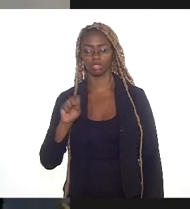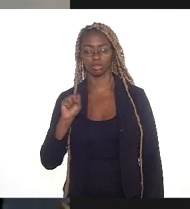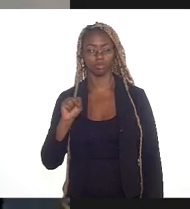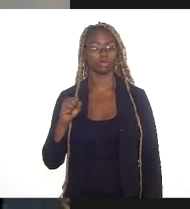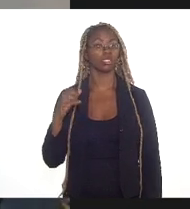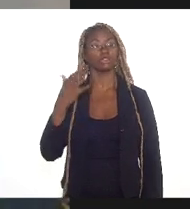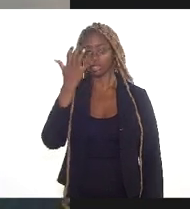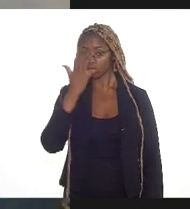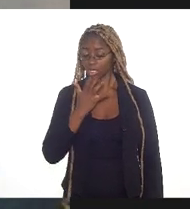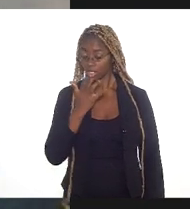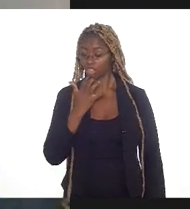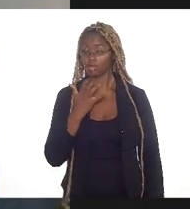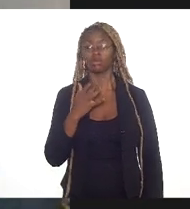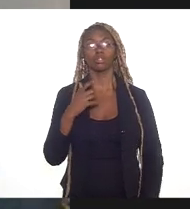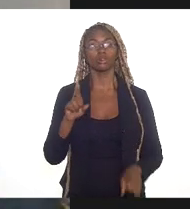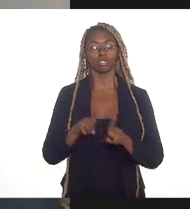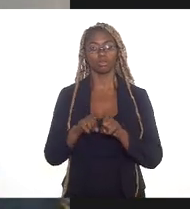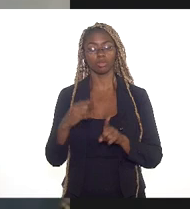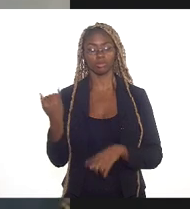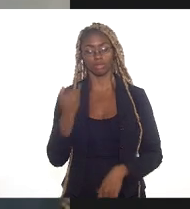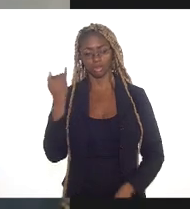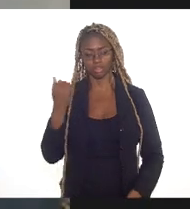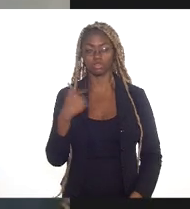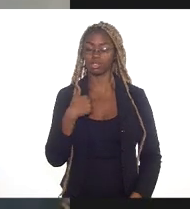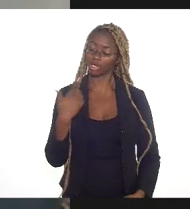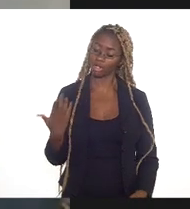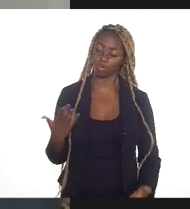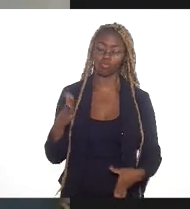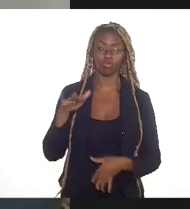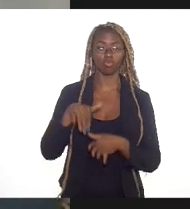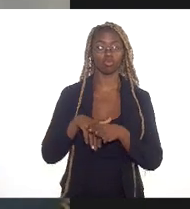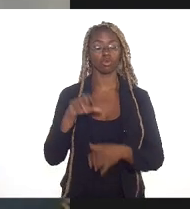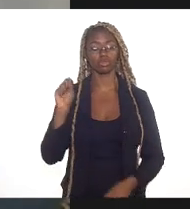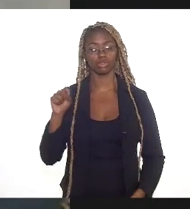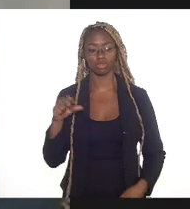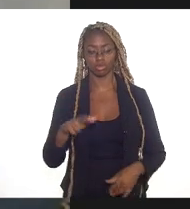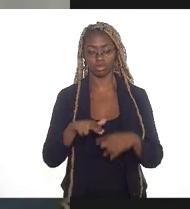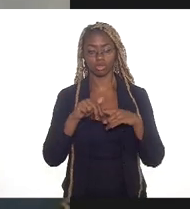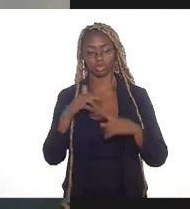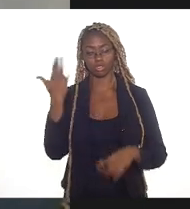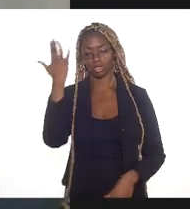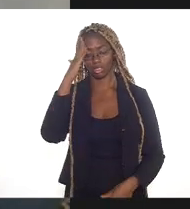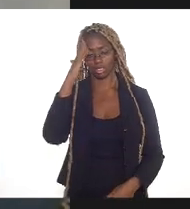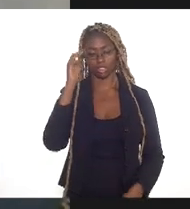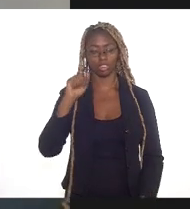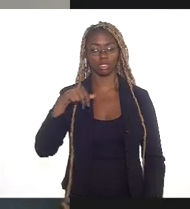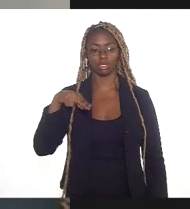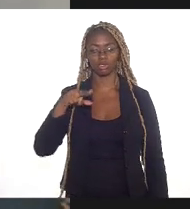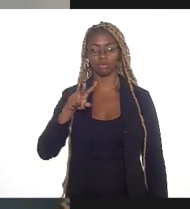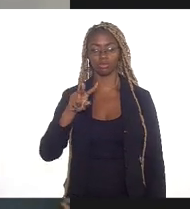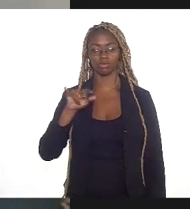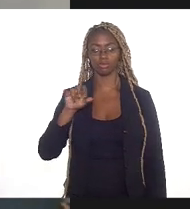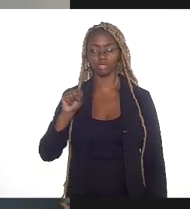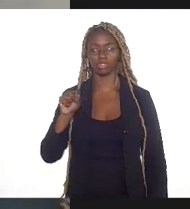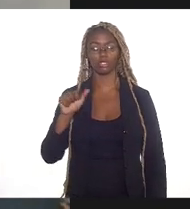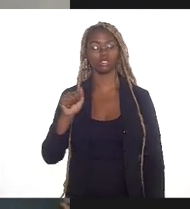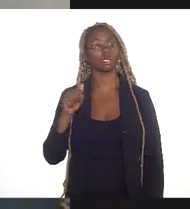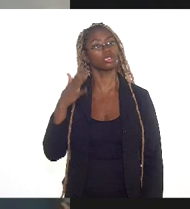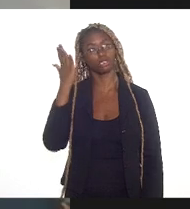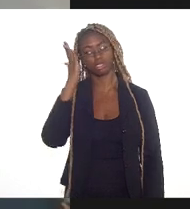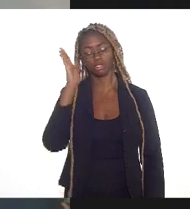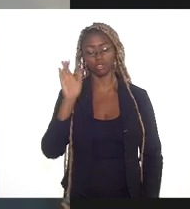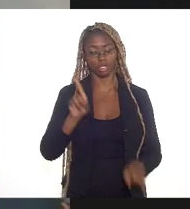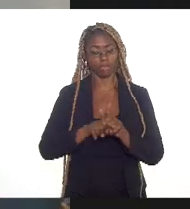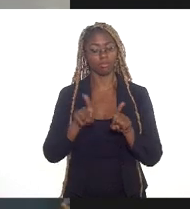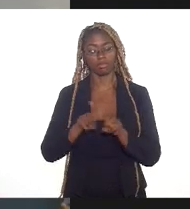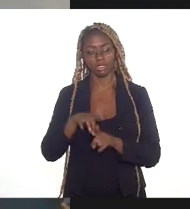sim ser reconhecido. Então, eu voto favorável, entendendo que a Anvisa também já reconhece a